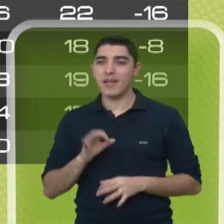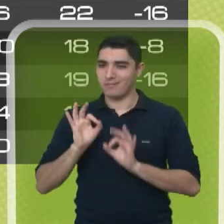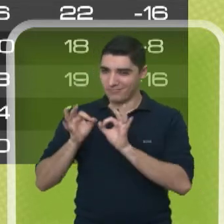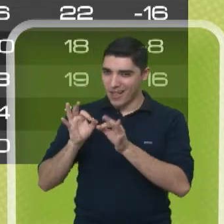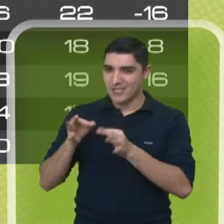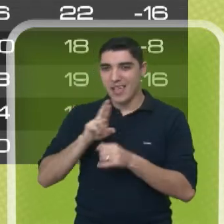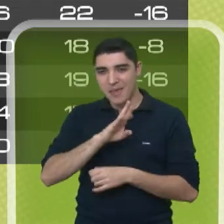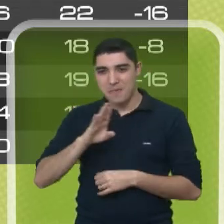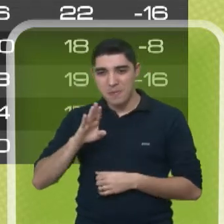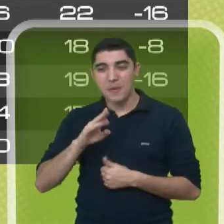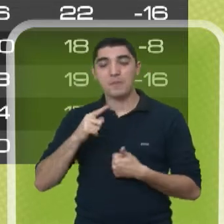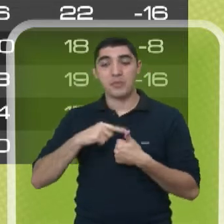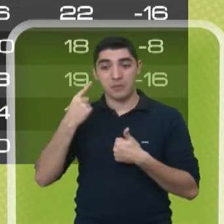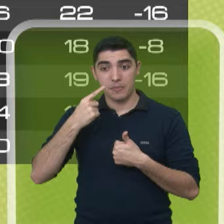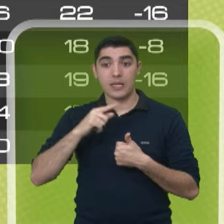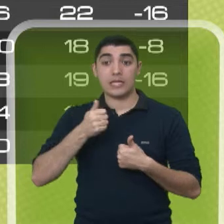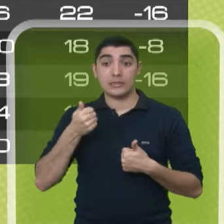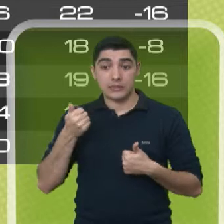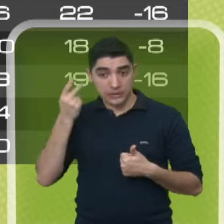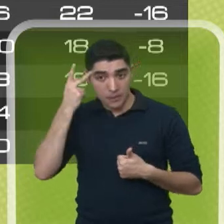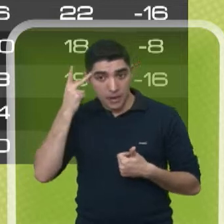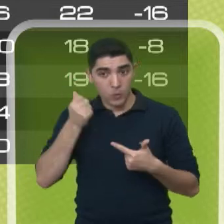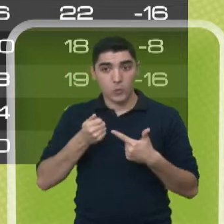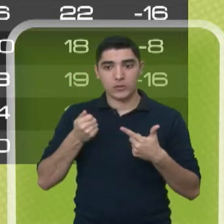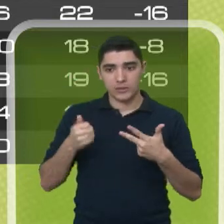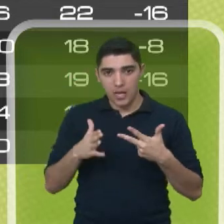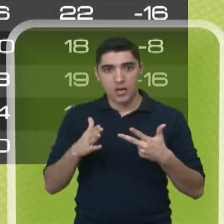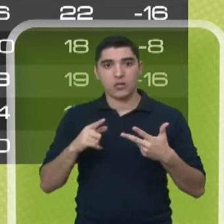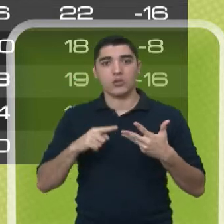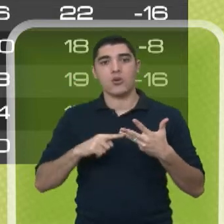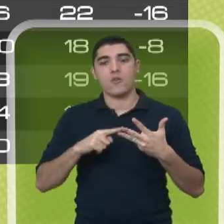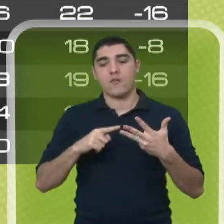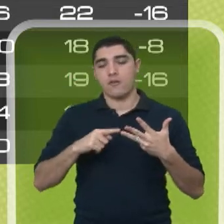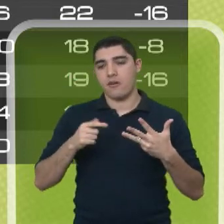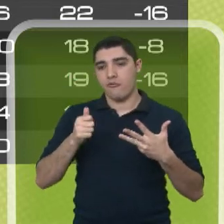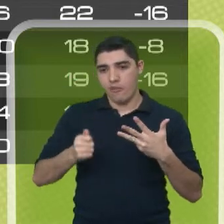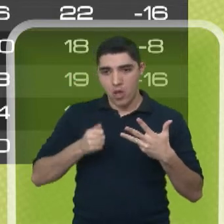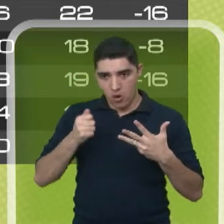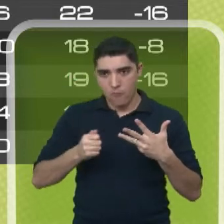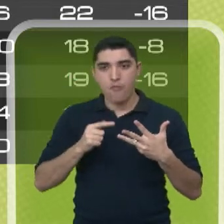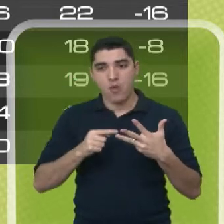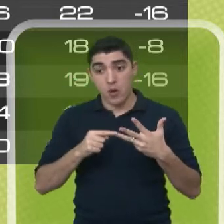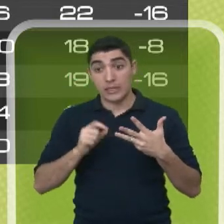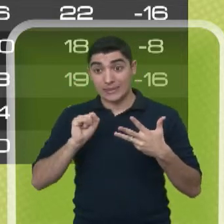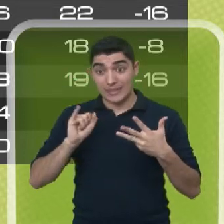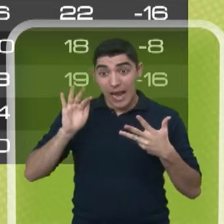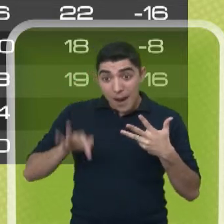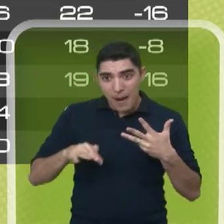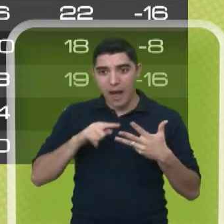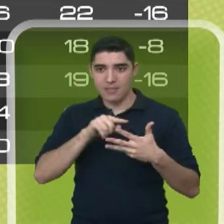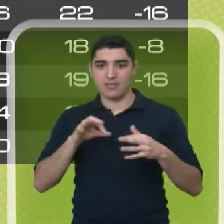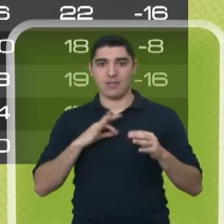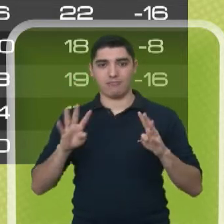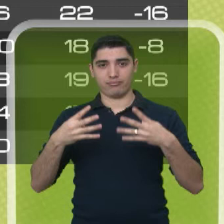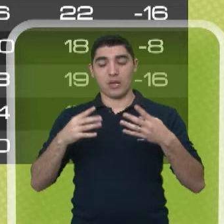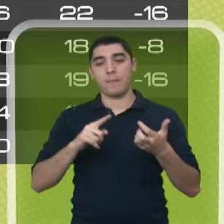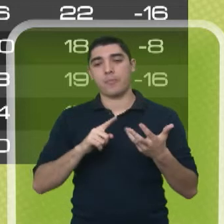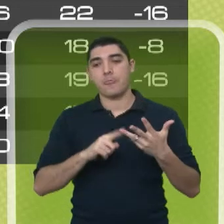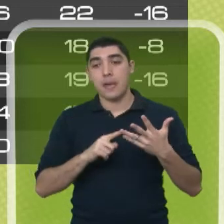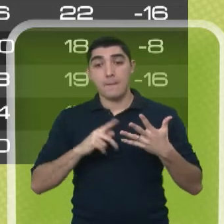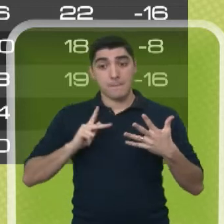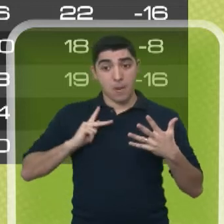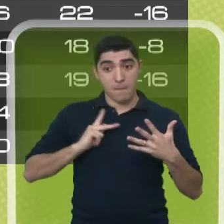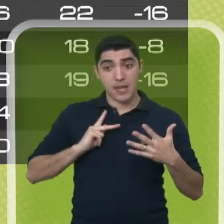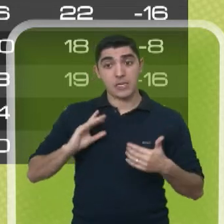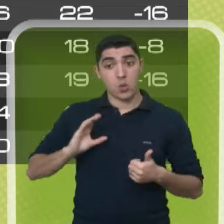mesmo. Na liderança, São Paulo, Santos, Ferroviária, as 4 equipes que estariam nas semifinais do Paulista se terminasse agora. Palmeiras, Corinthians, Taubaté e São